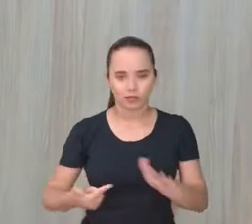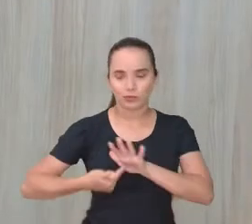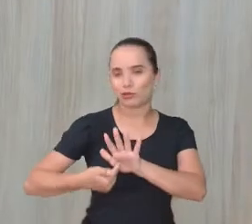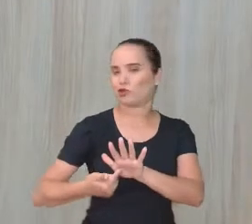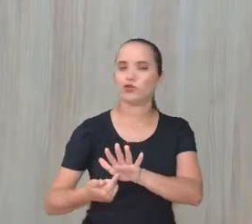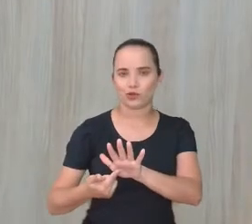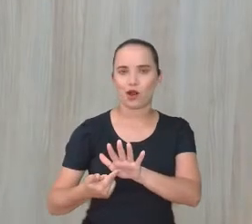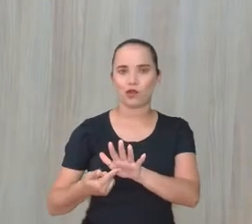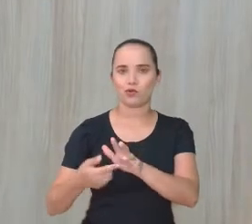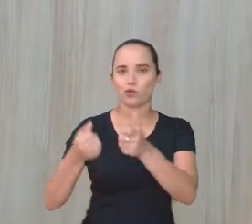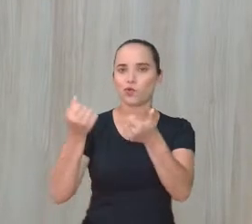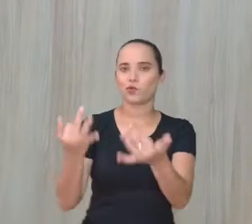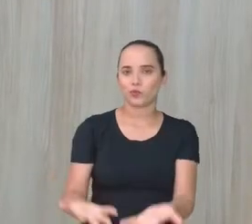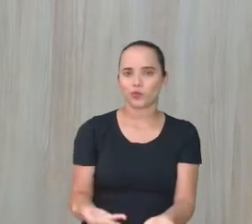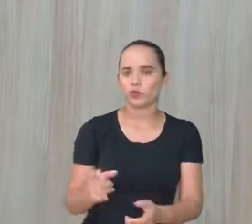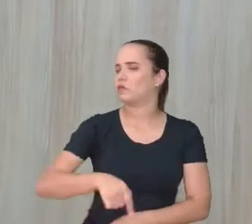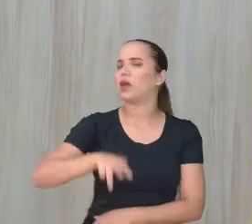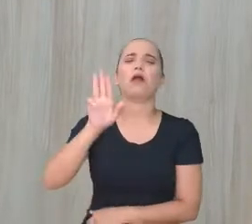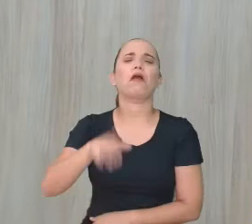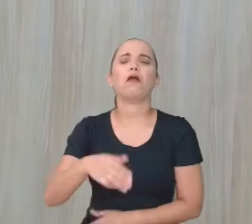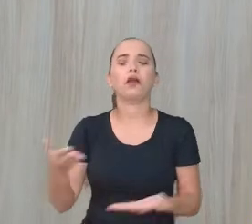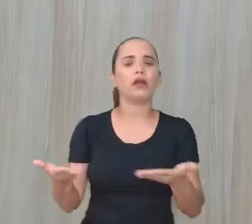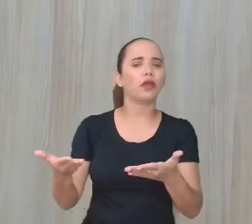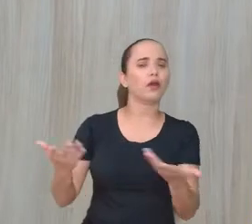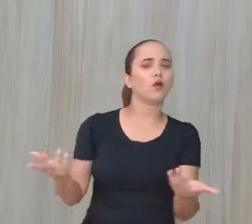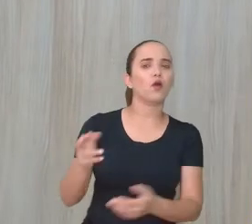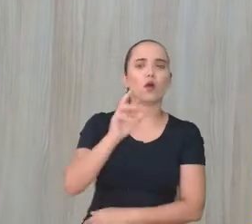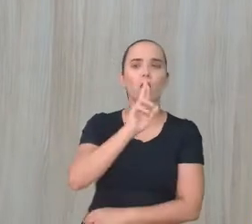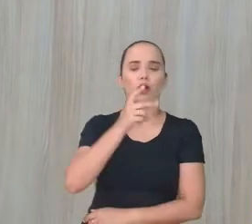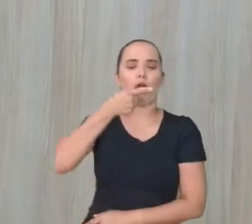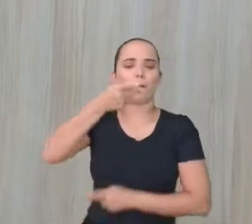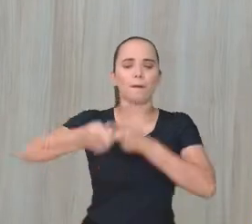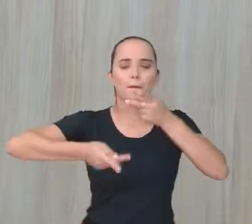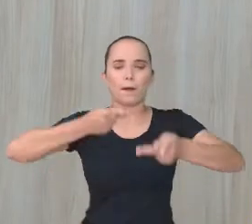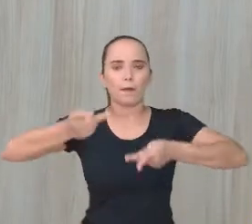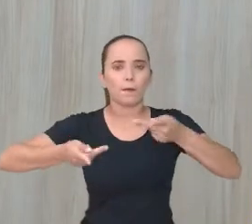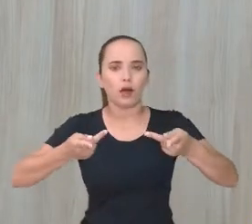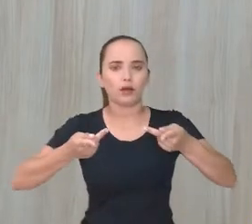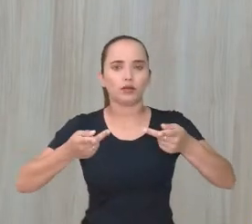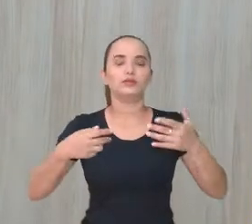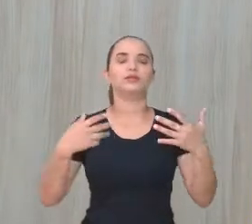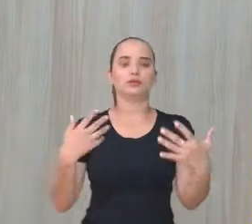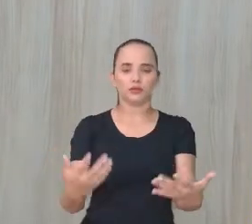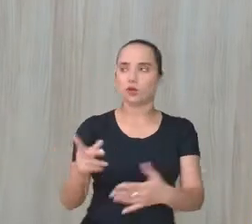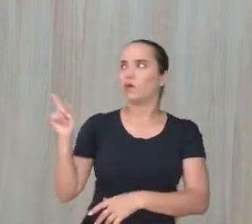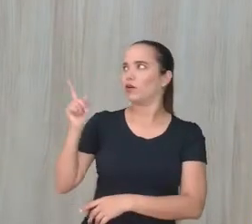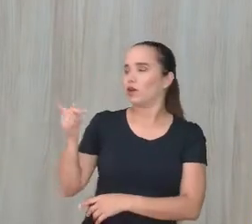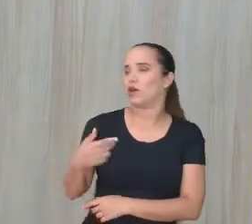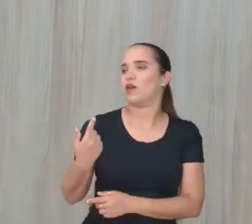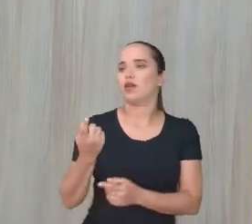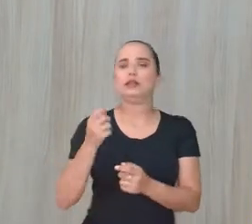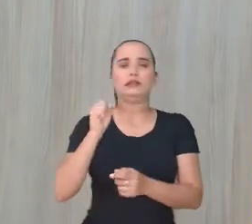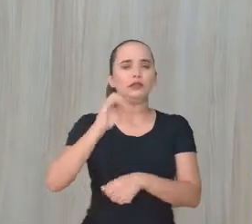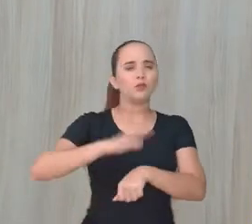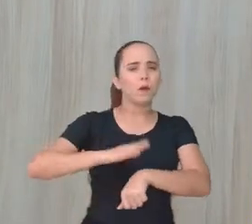relato? O professor Tanque. Percebem que quando ele fala, ele rememora, ele sorri,